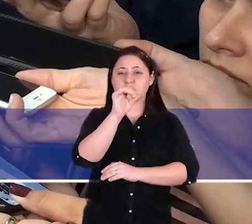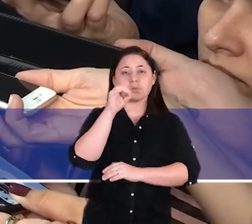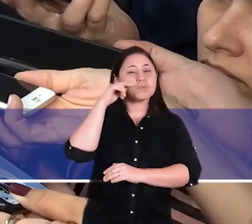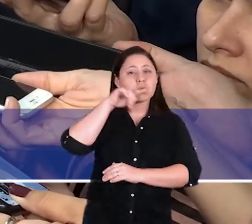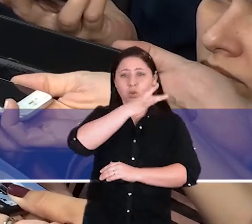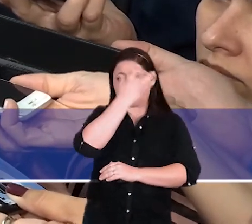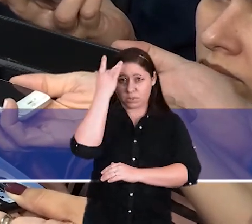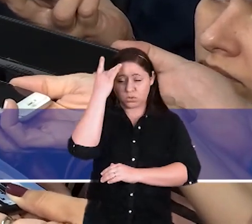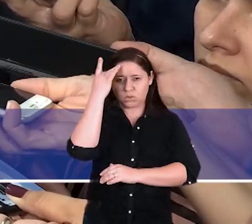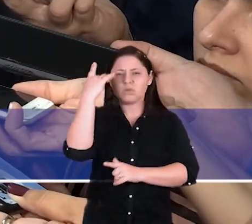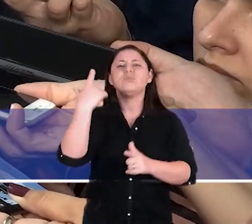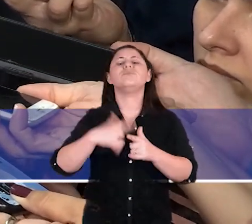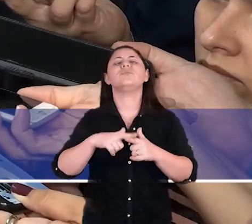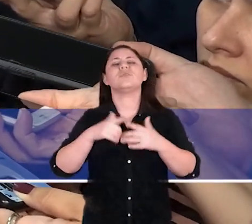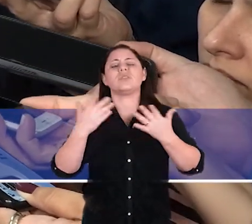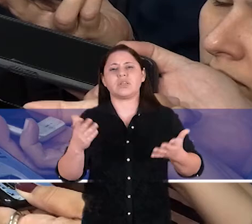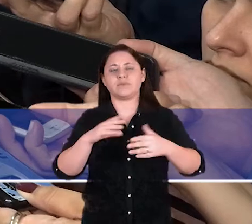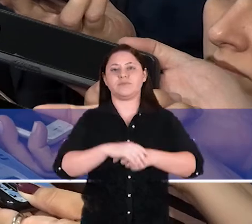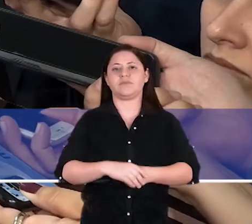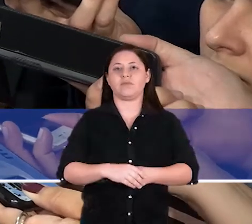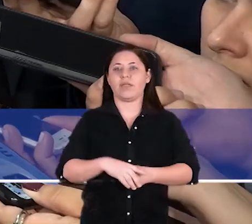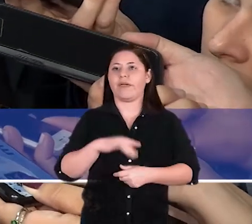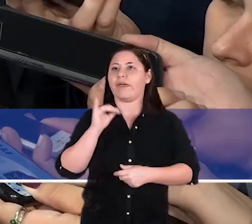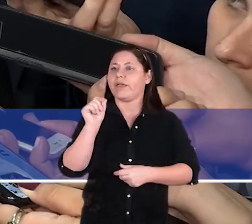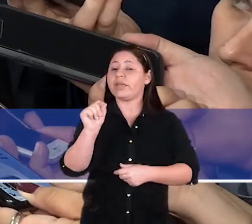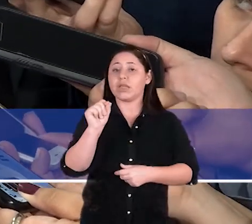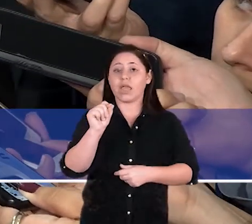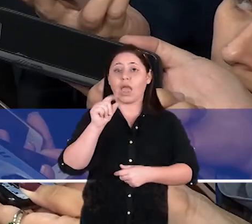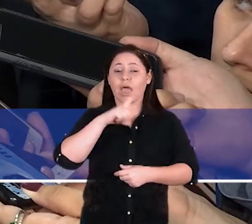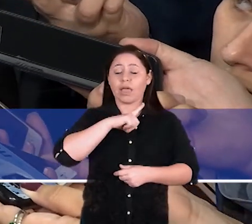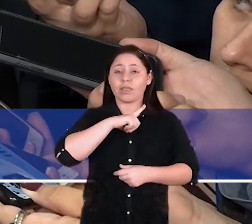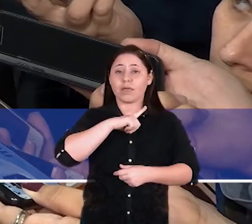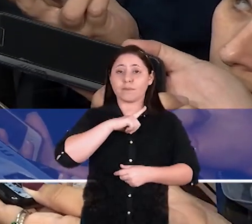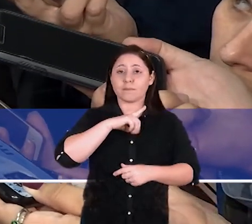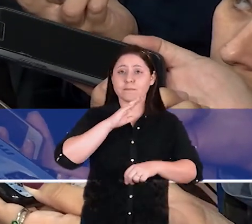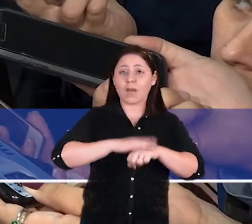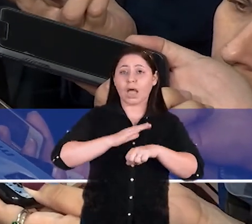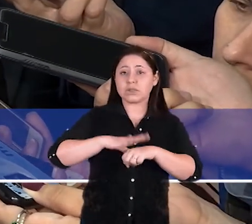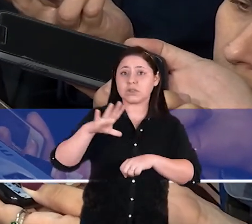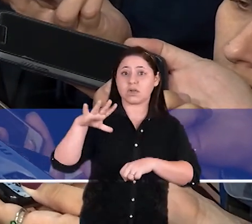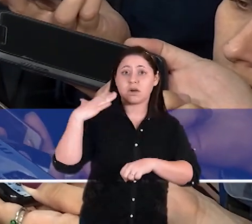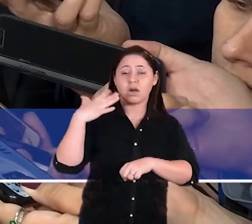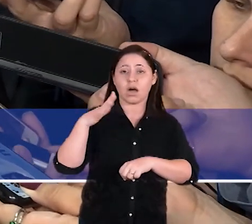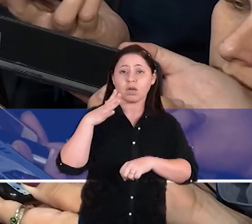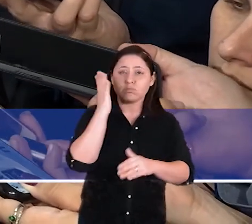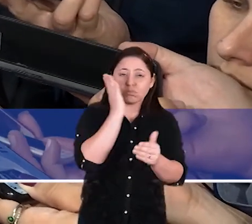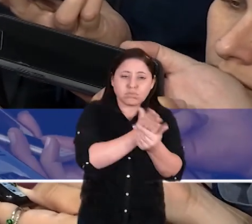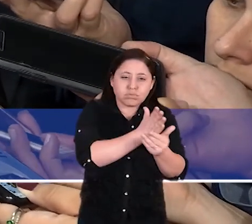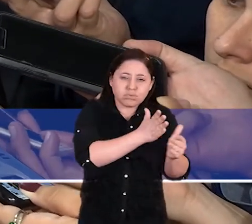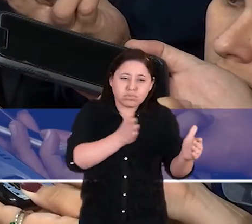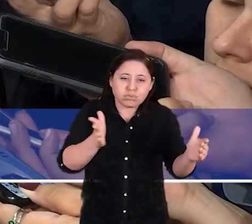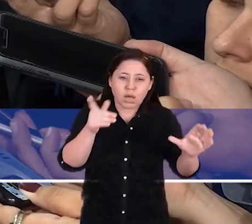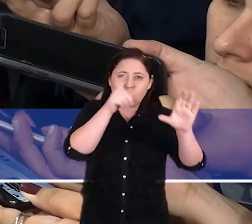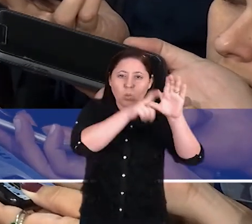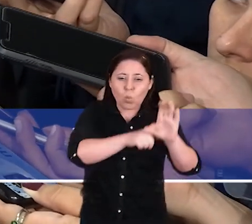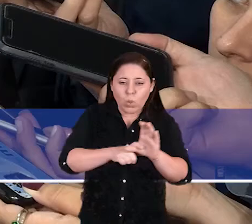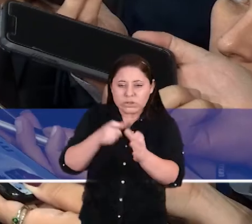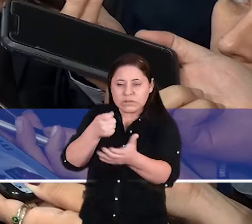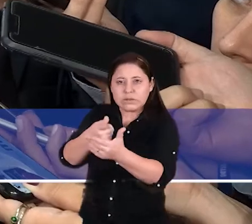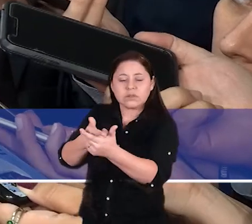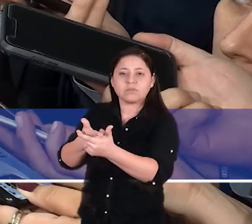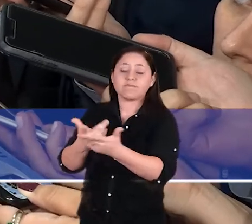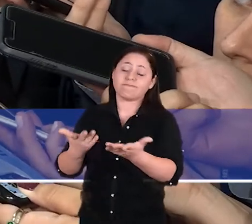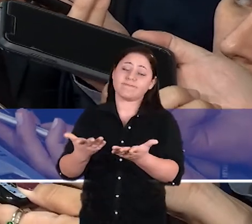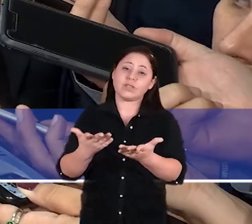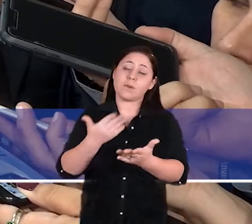mil contribuintes. E por que, vocês podem perguntar? É que não vale a pena nem você fazer o trâmite processual para essa cobrança